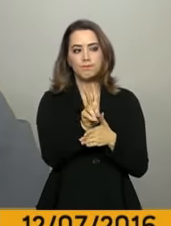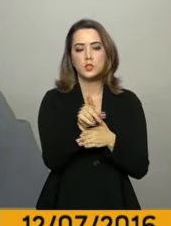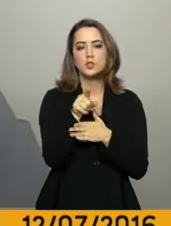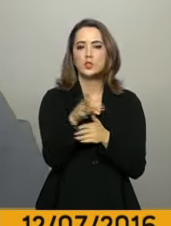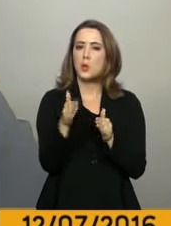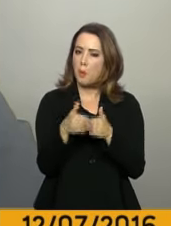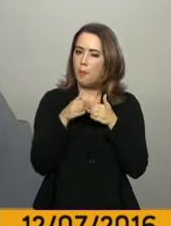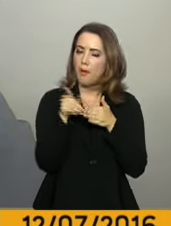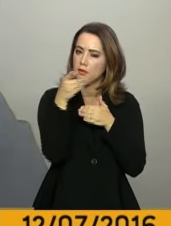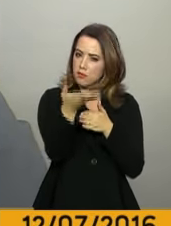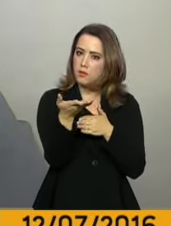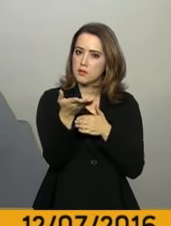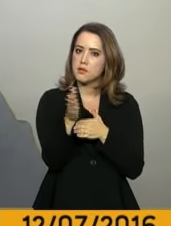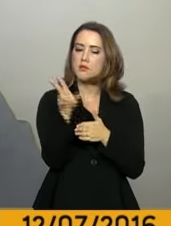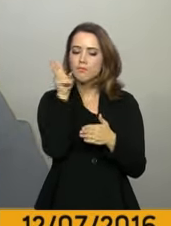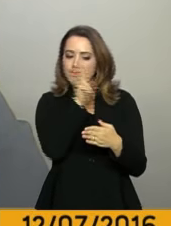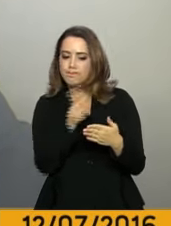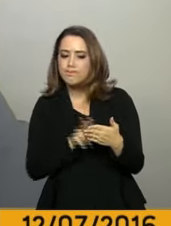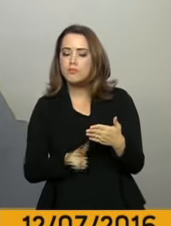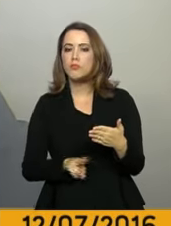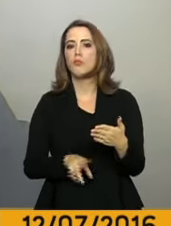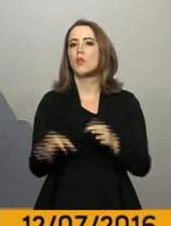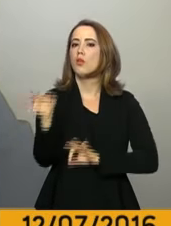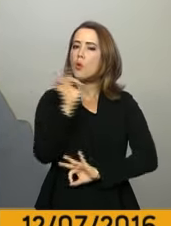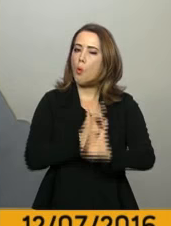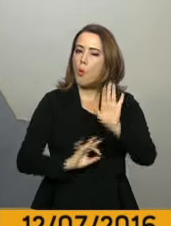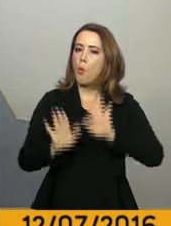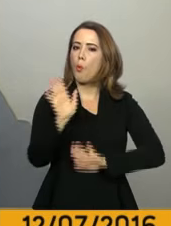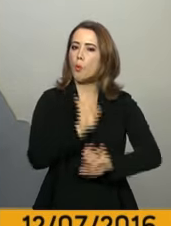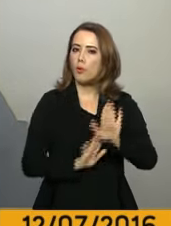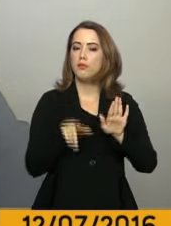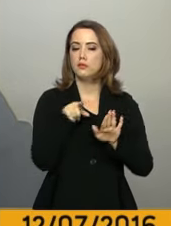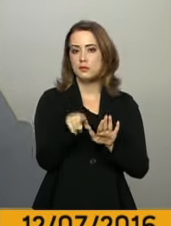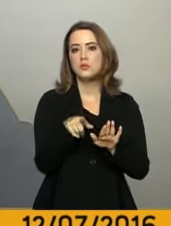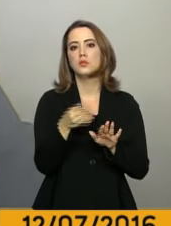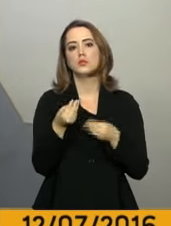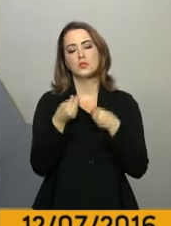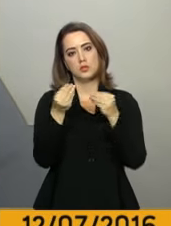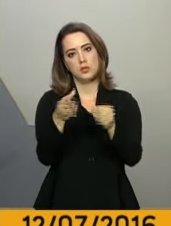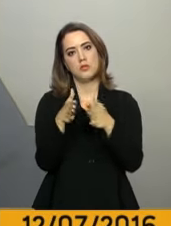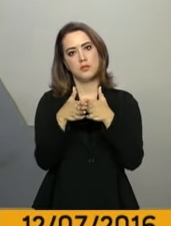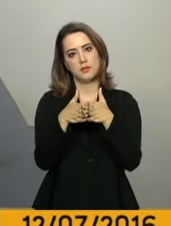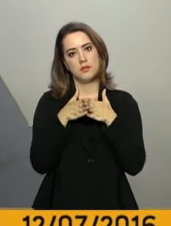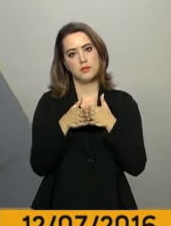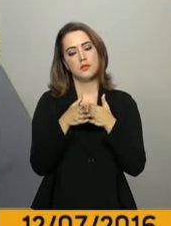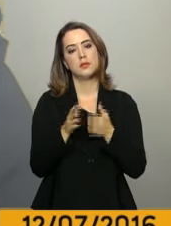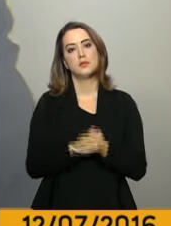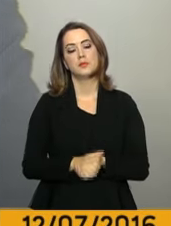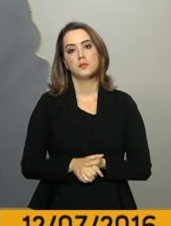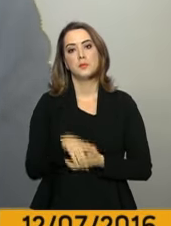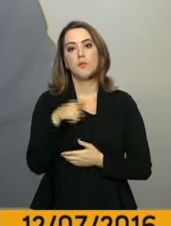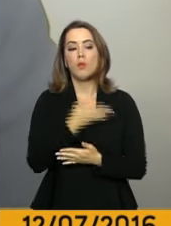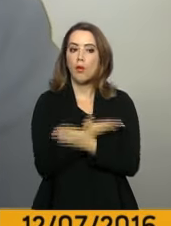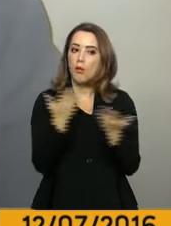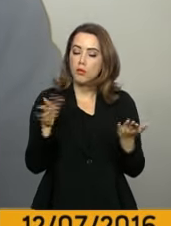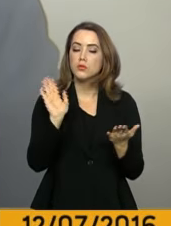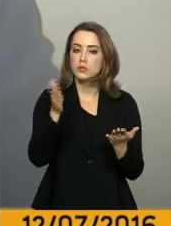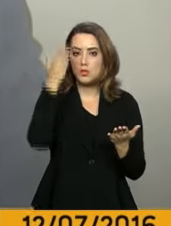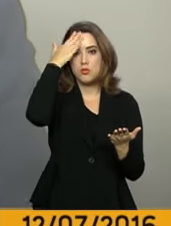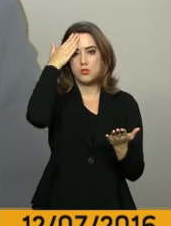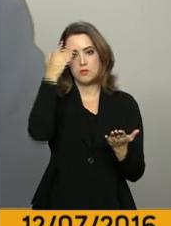eu peço a gentileza de examinarem com muita adequação com muito cuidado isto que nós estamos eh mandando e vocês sabem que